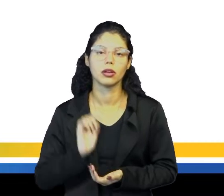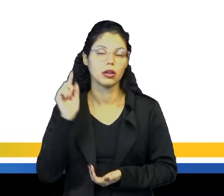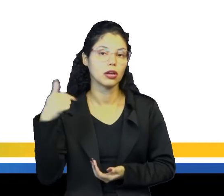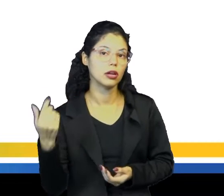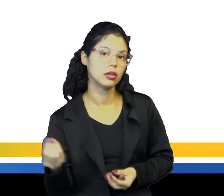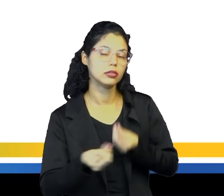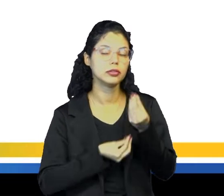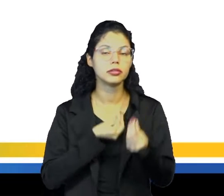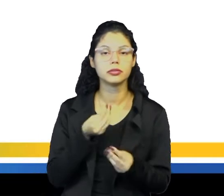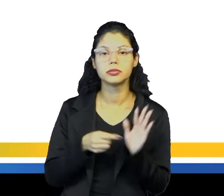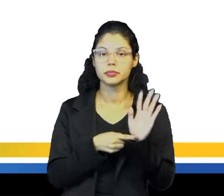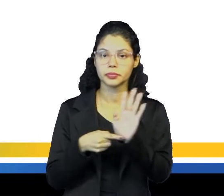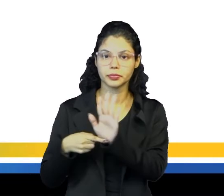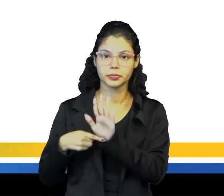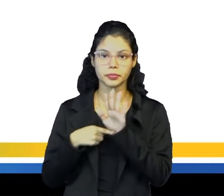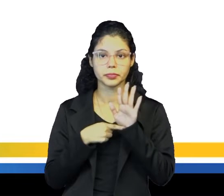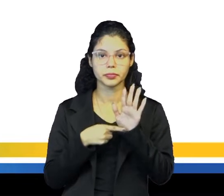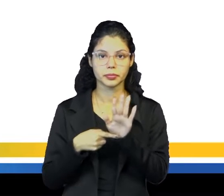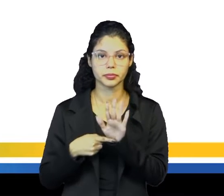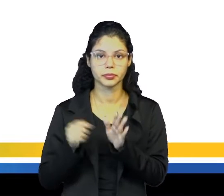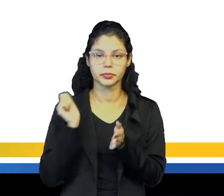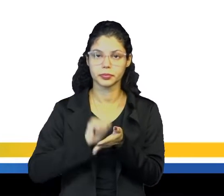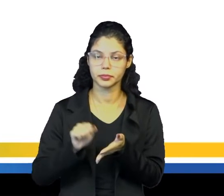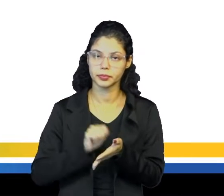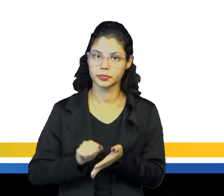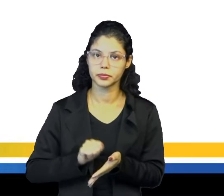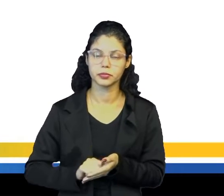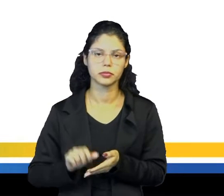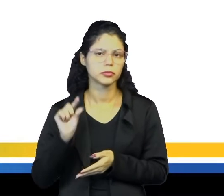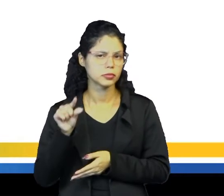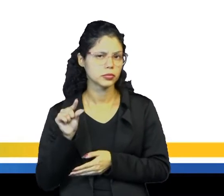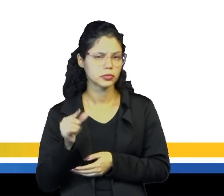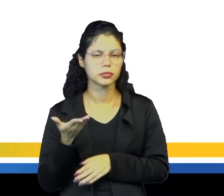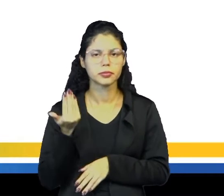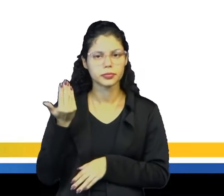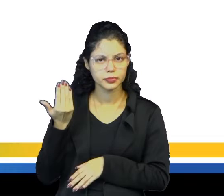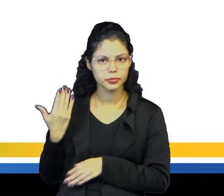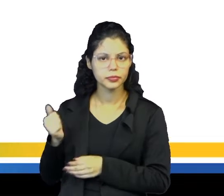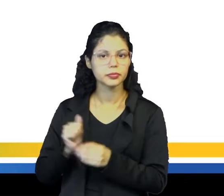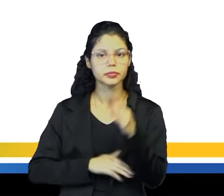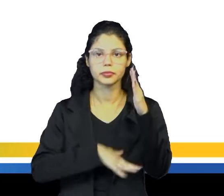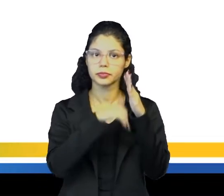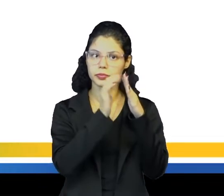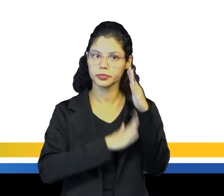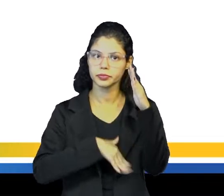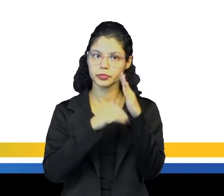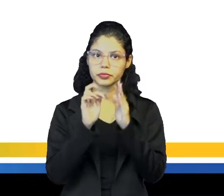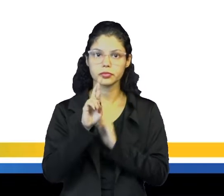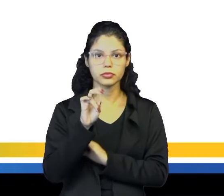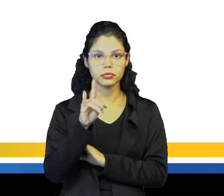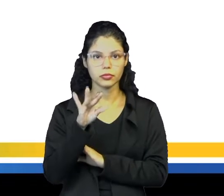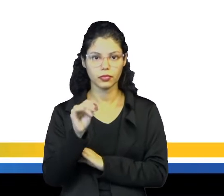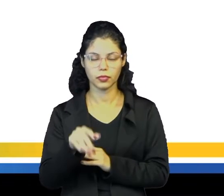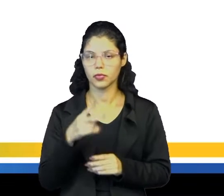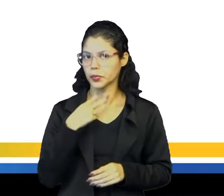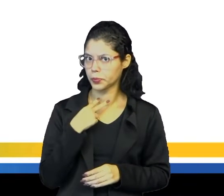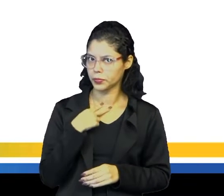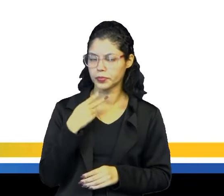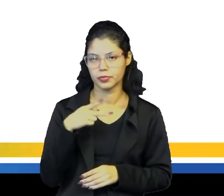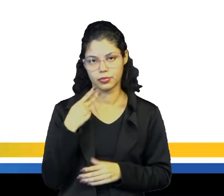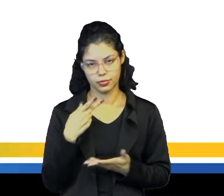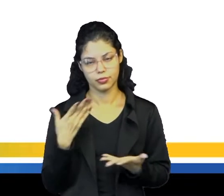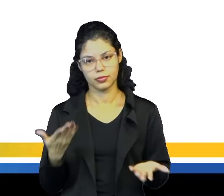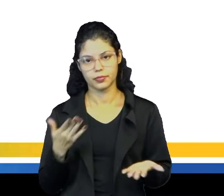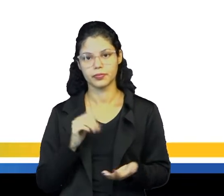Outra forma de representação de escrita, né, um pouco mais antiga, são as pinturas rupestres, que a gente não podia deixar de falar,